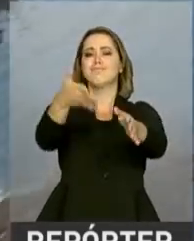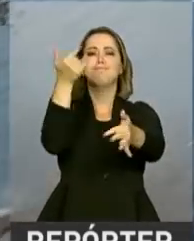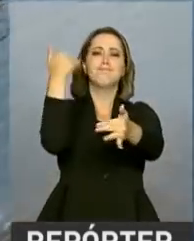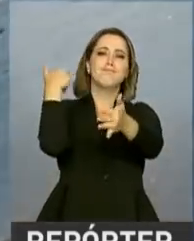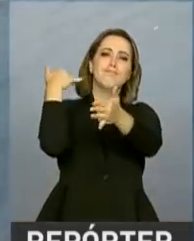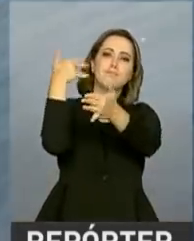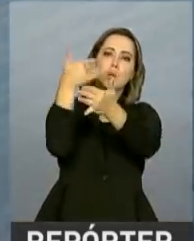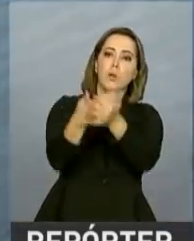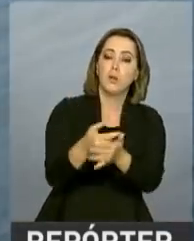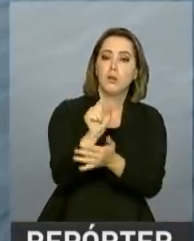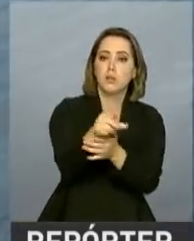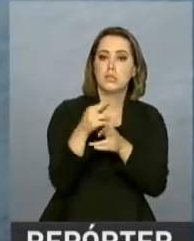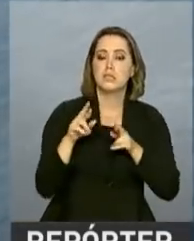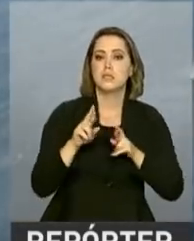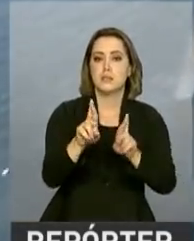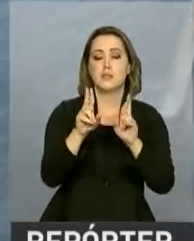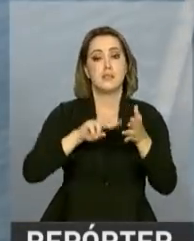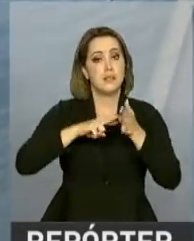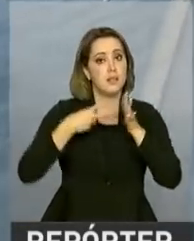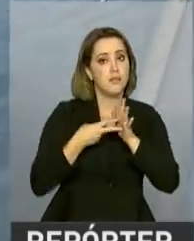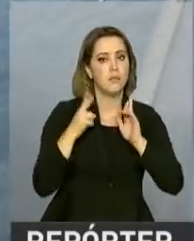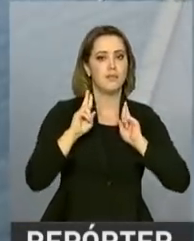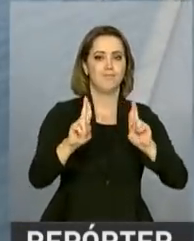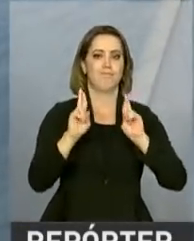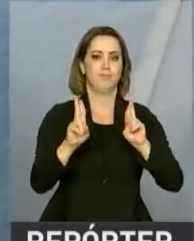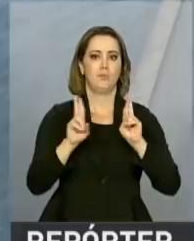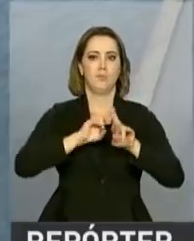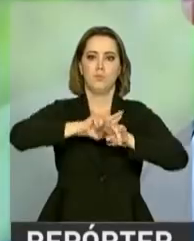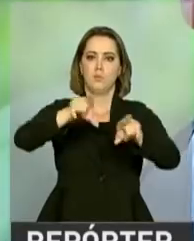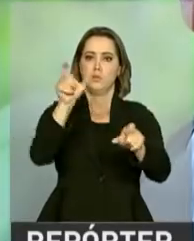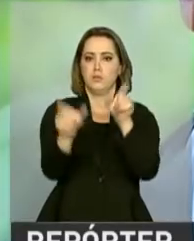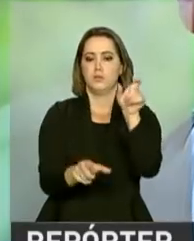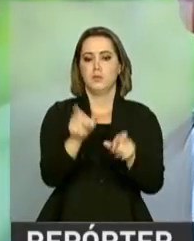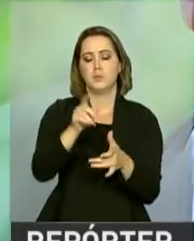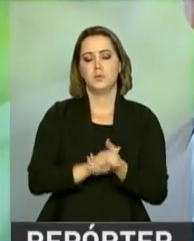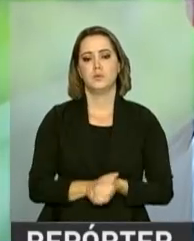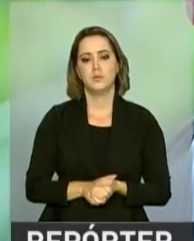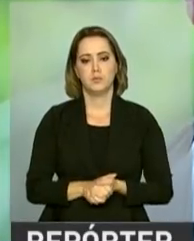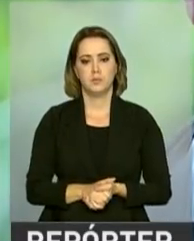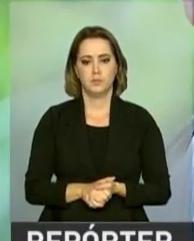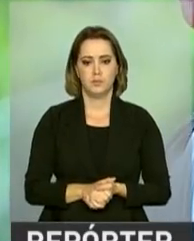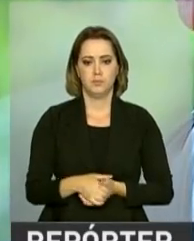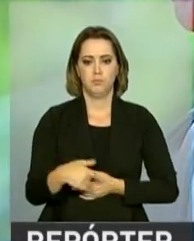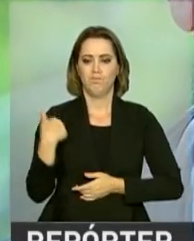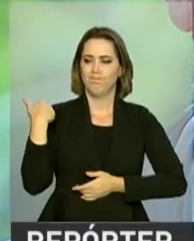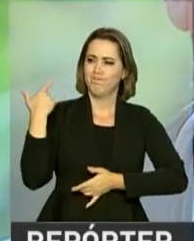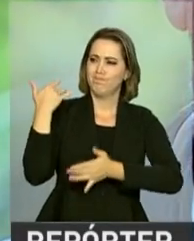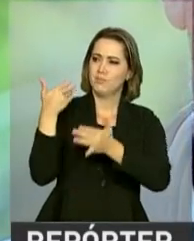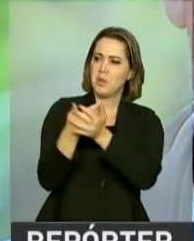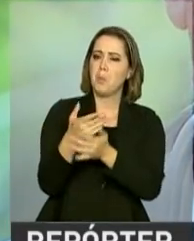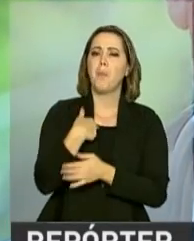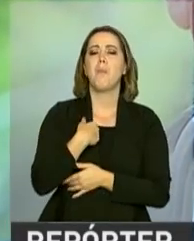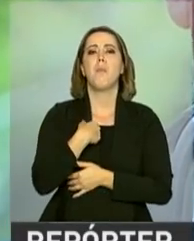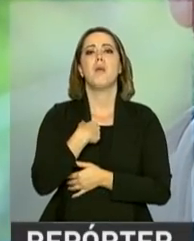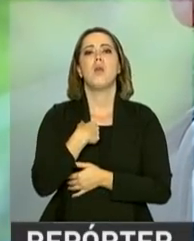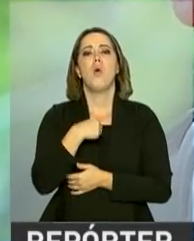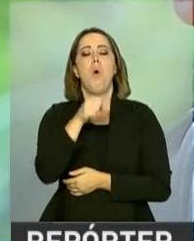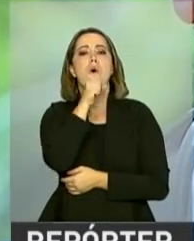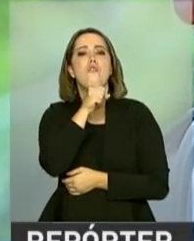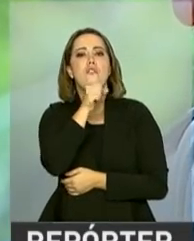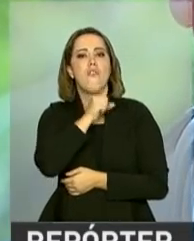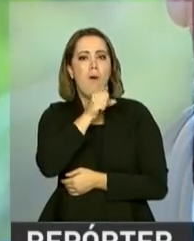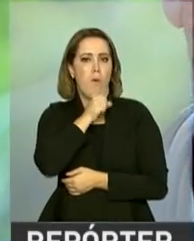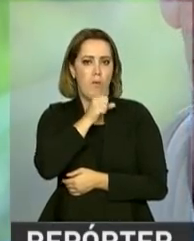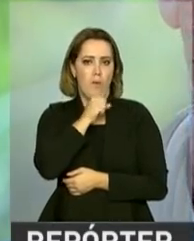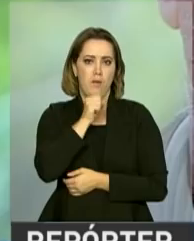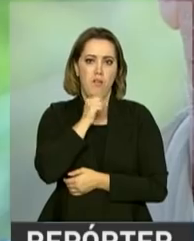e representam esperança para muitos sertanejos. Dana do meu avô, que falava na água do Rio